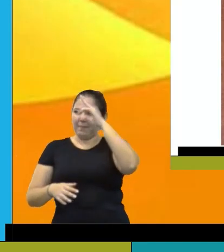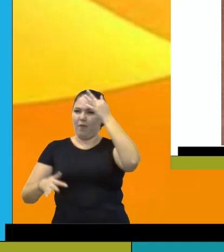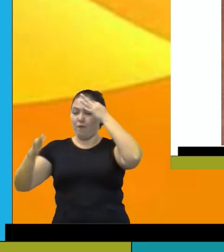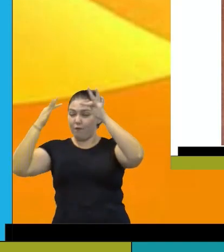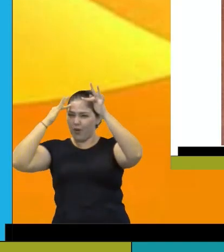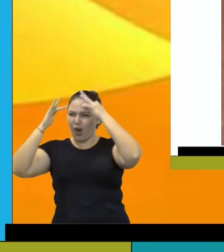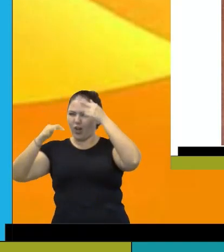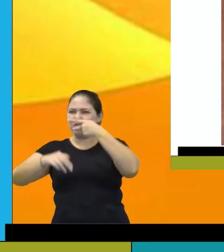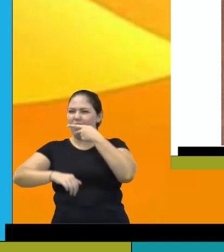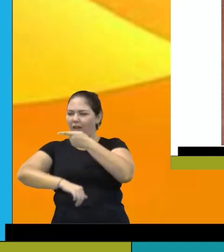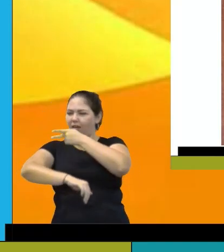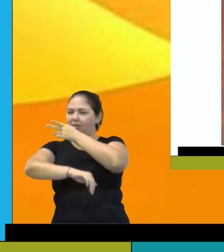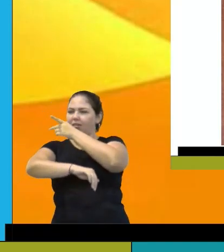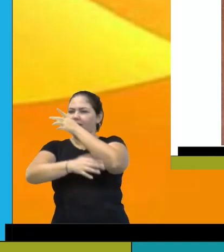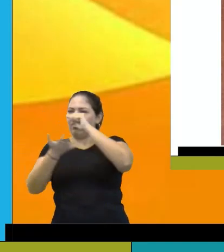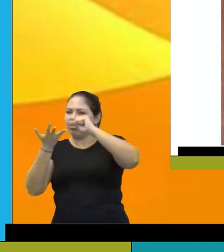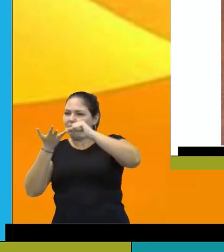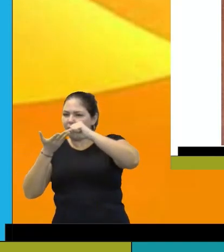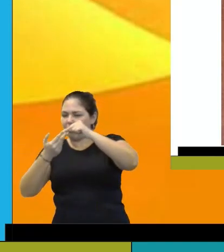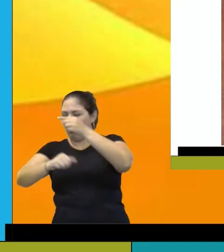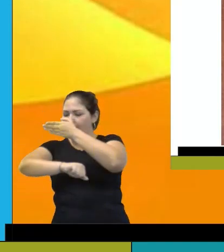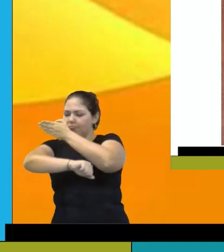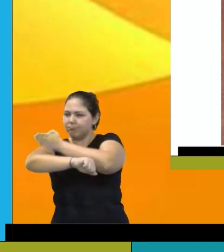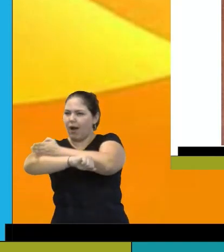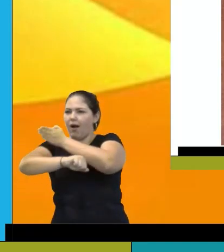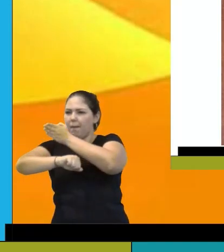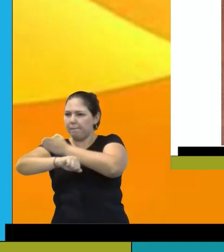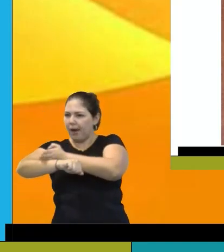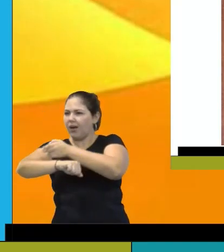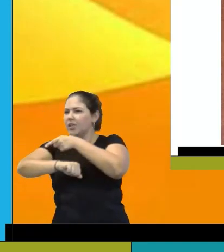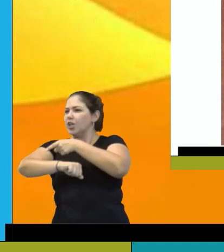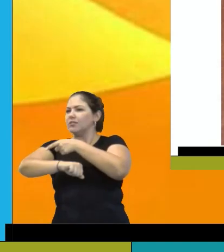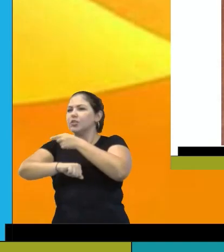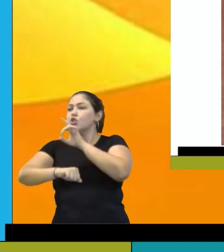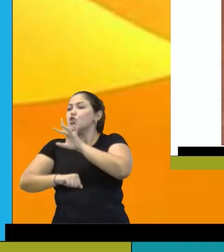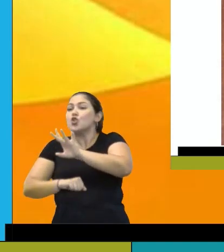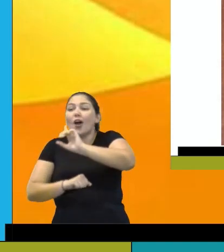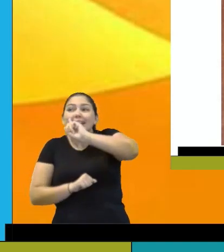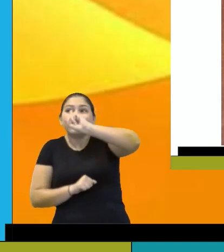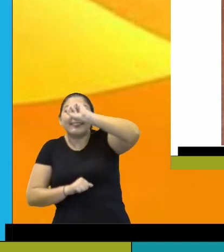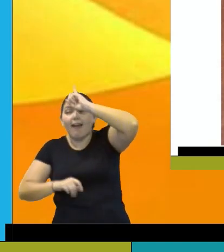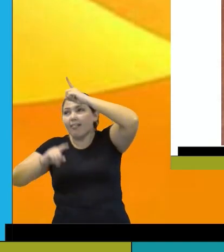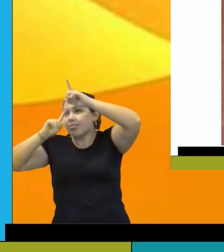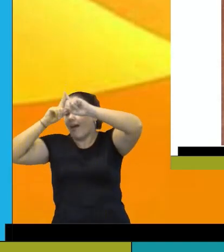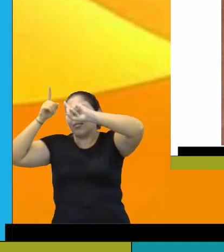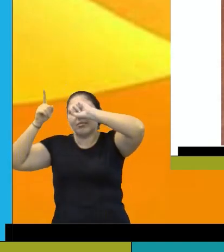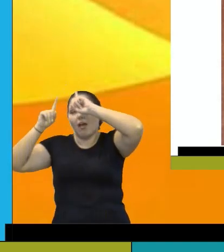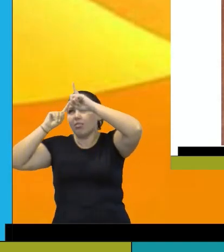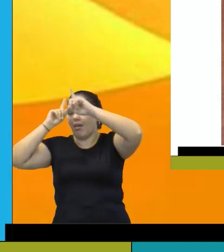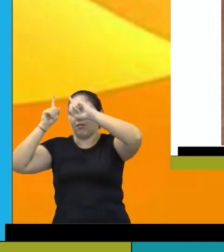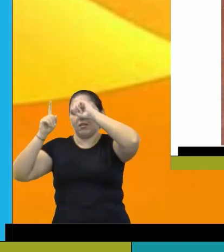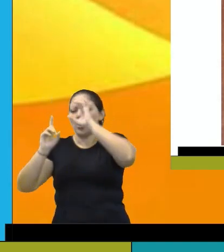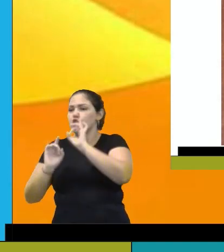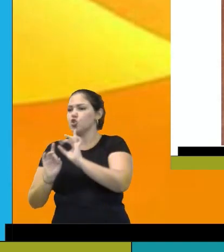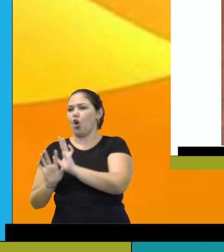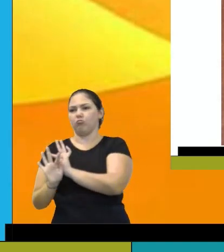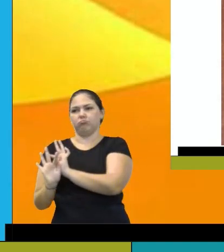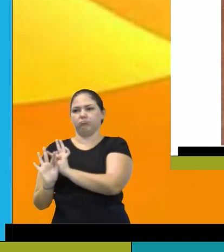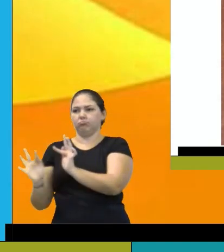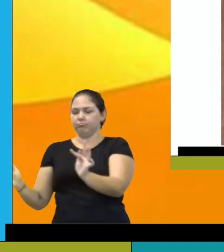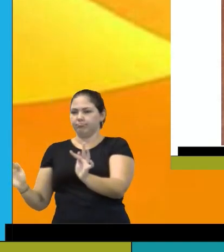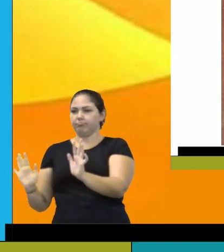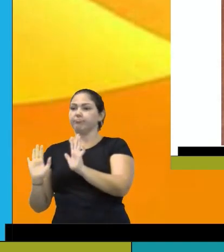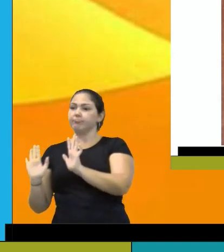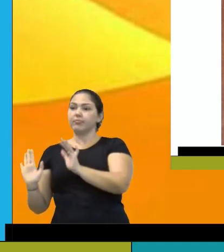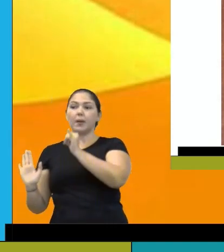alguns exemplos importantes. Vocês certamente já ouviram falar da maravilhosa obra, da magnífica